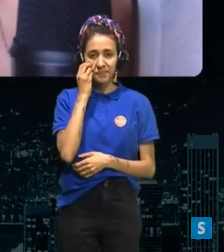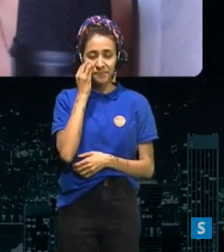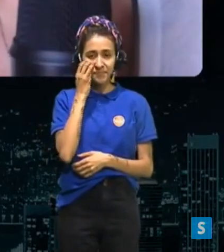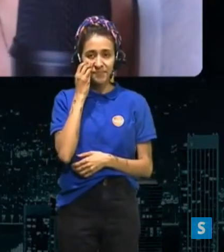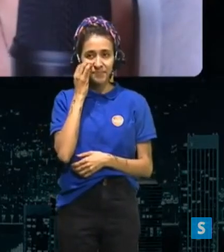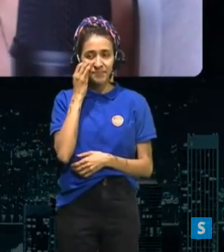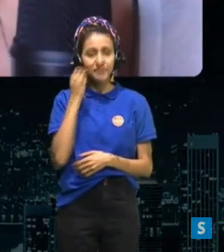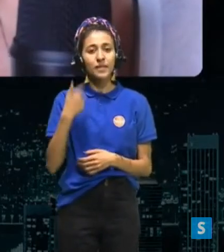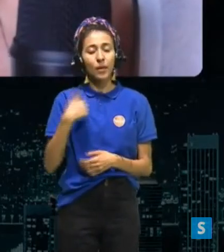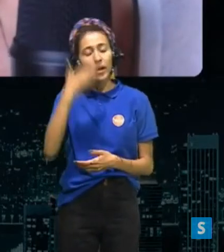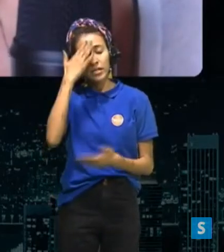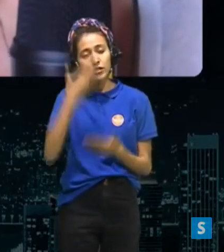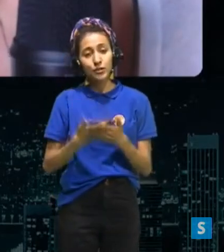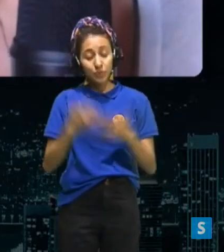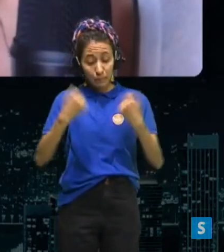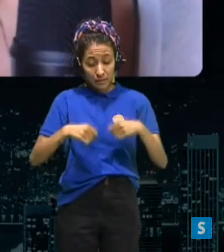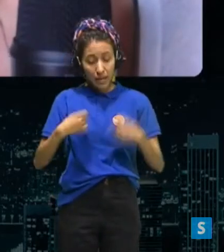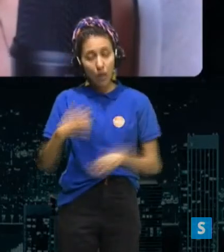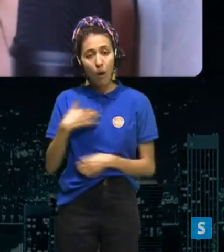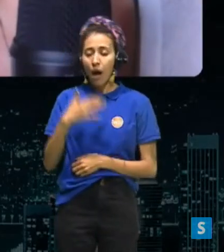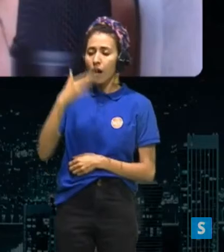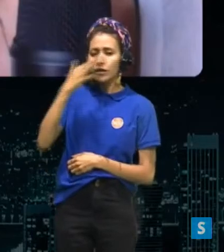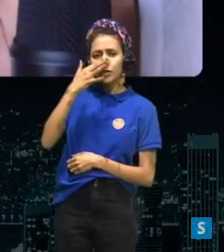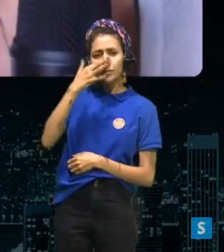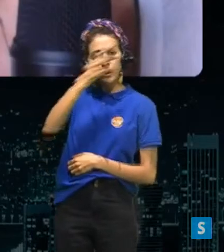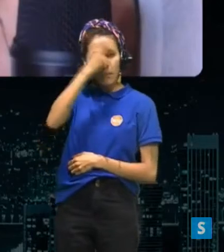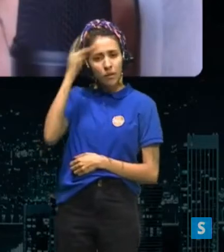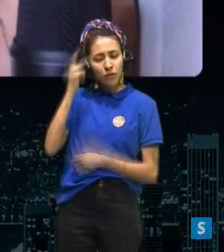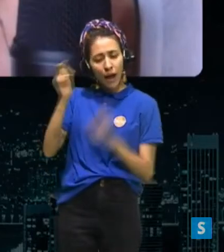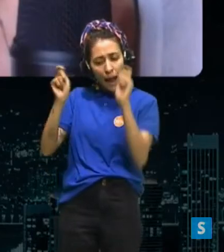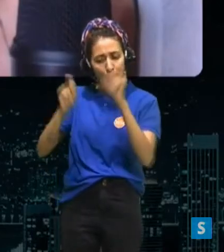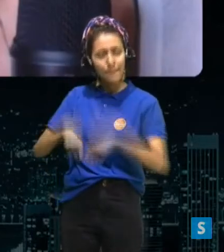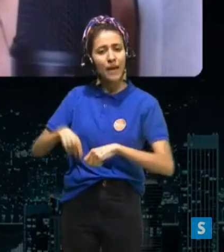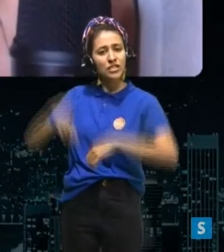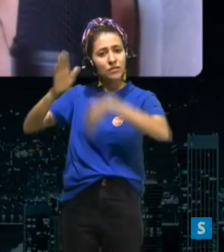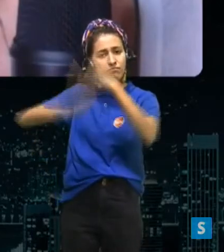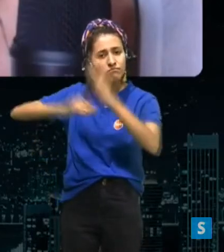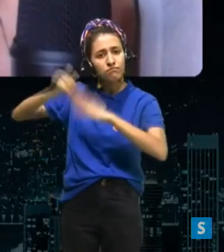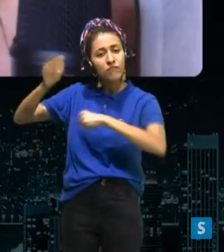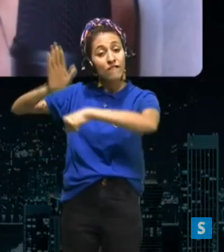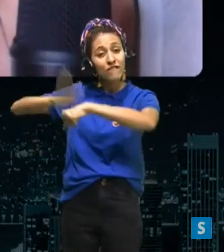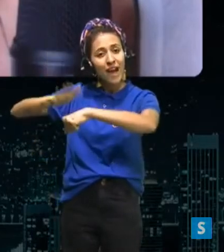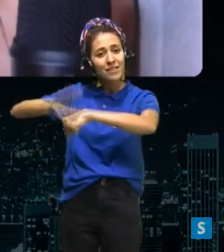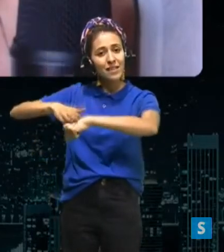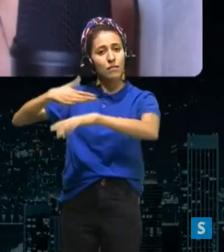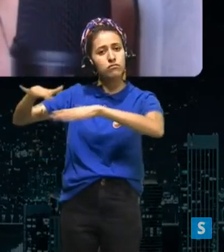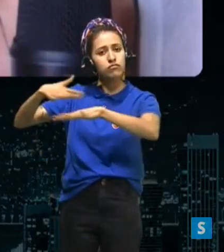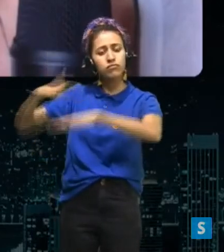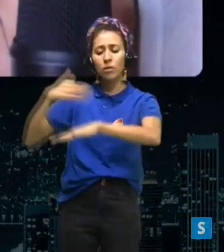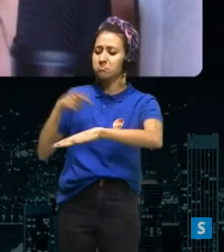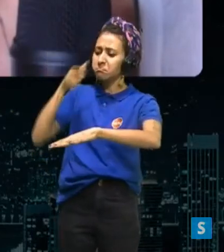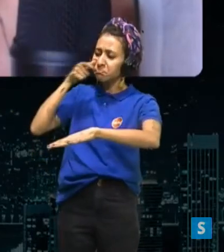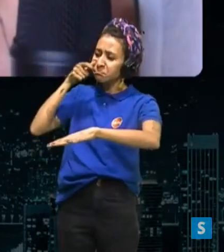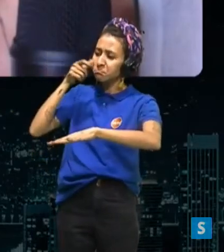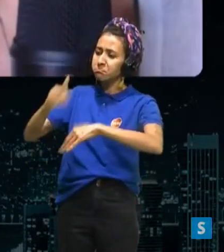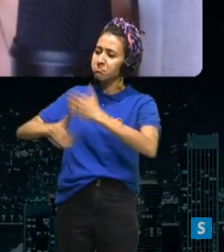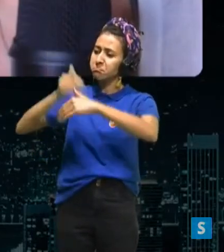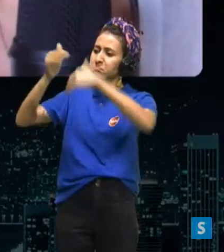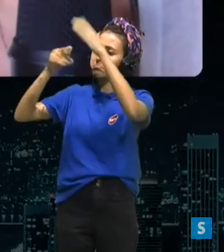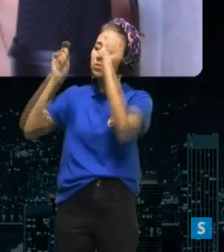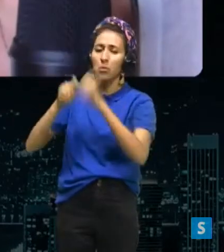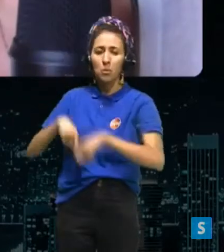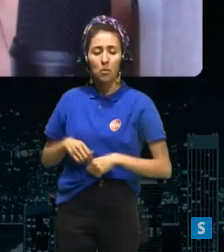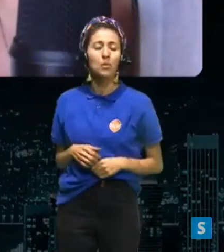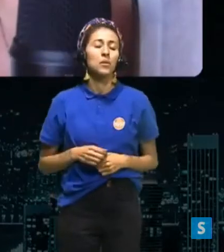vão ser significativos então admiro muito aqueles que têm a capacidade de execução e às vezes você tem dois